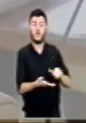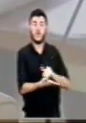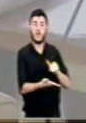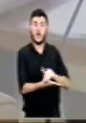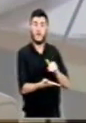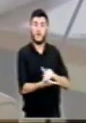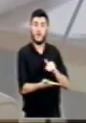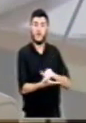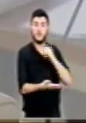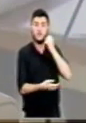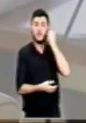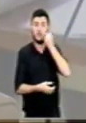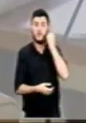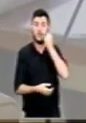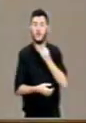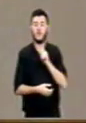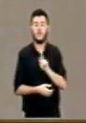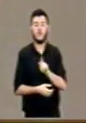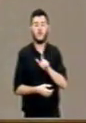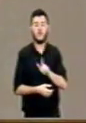da República, Gleisi Hoffmann.